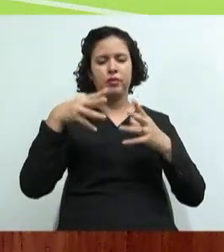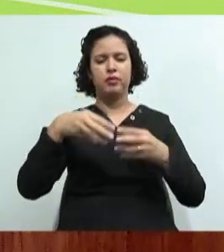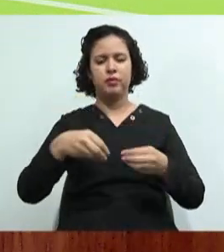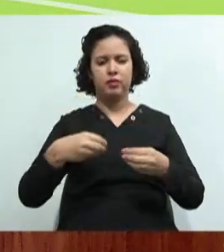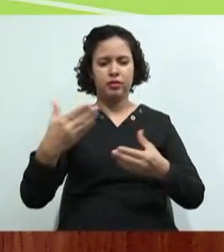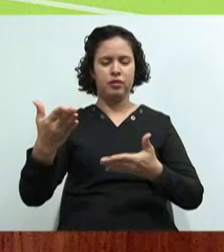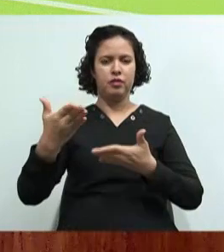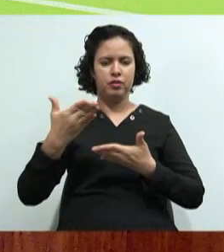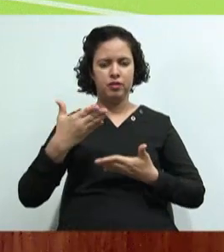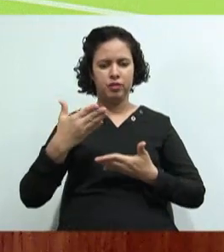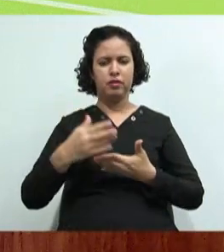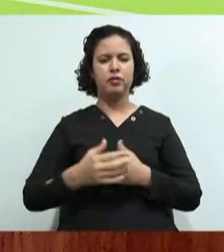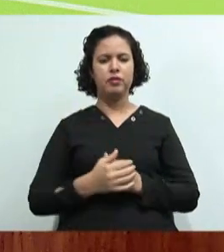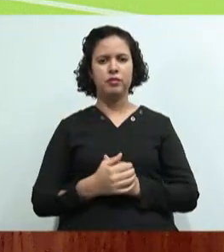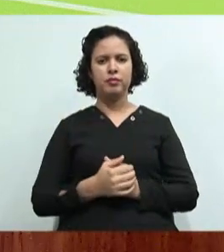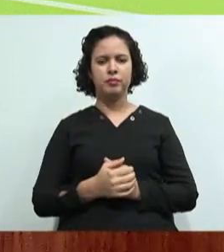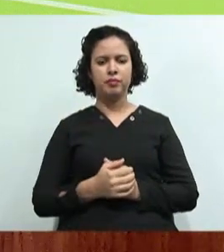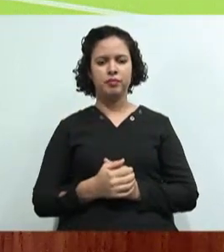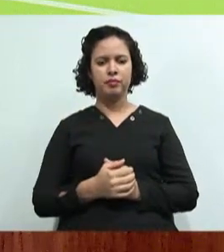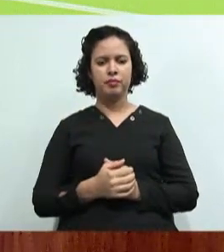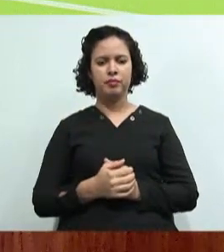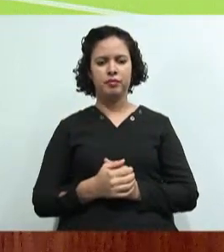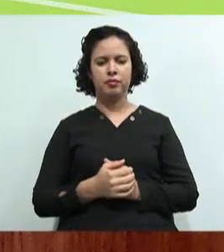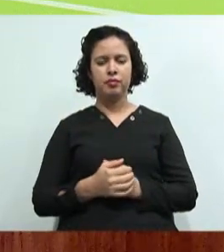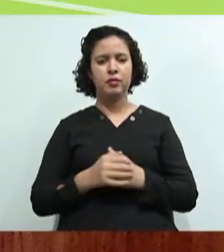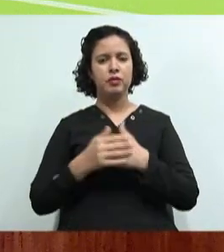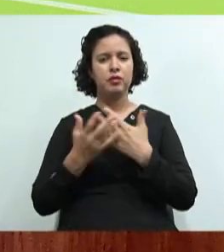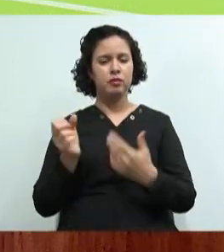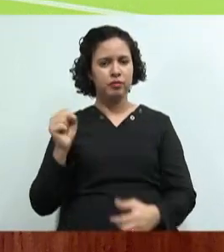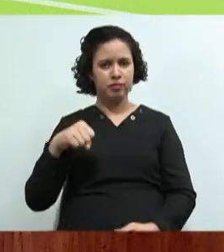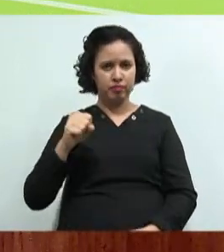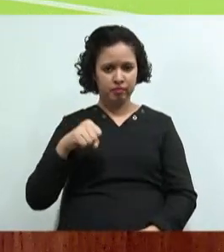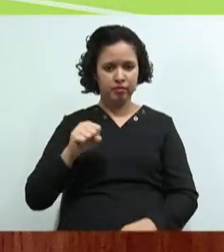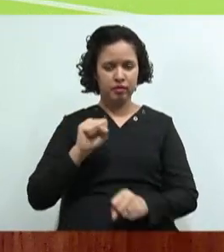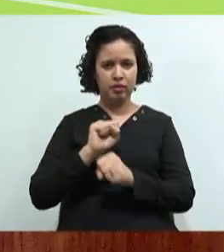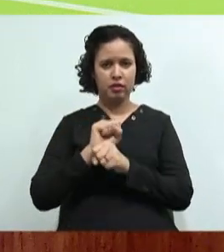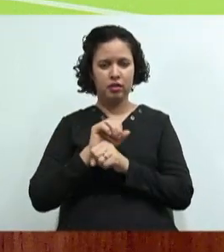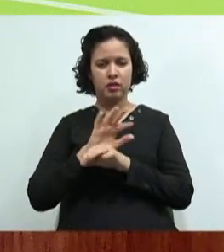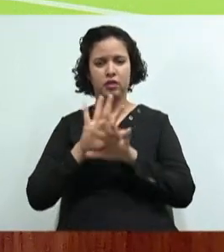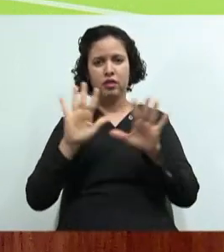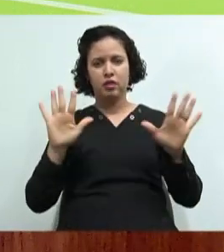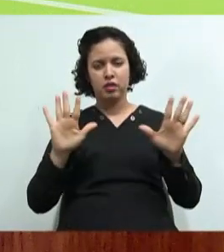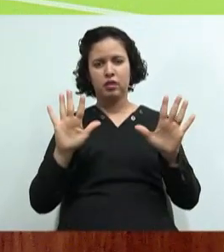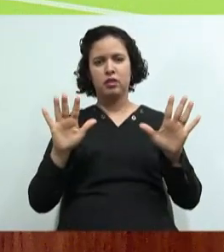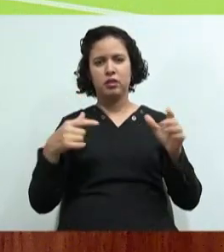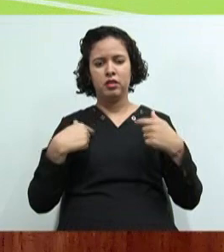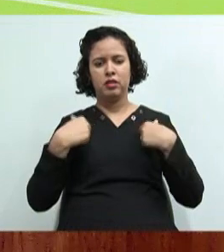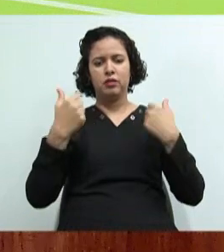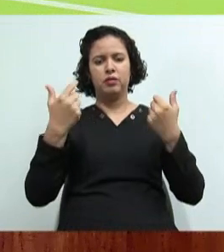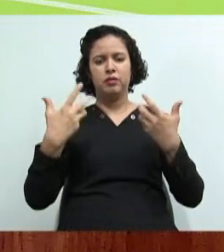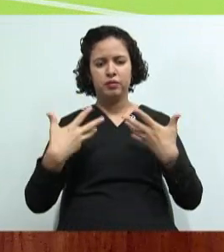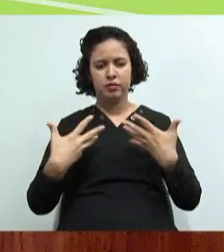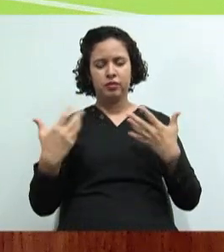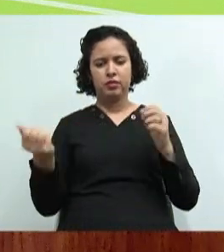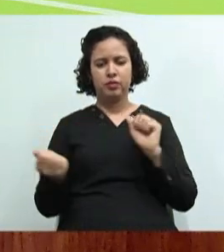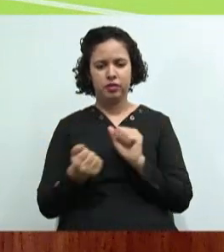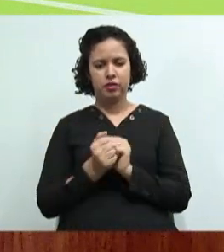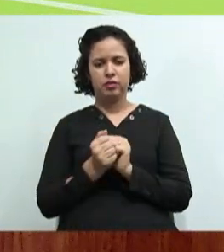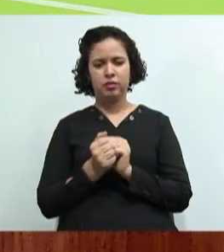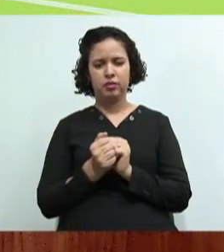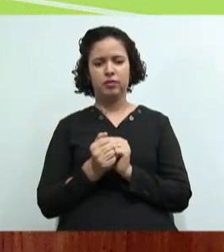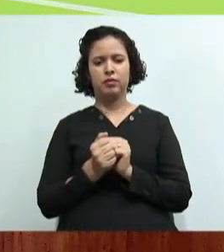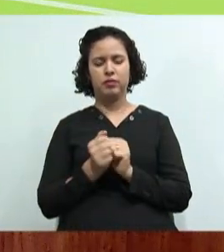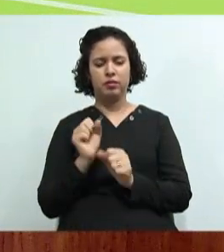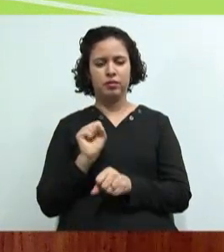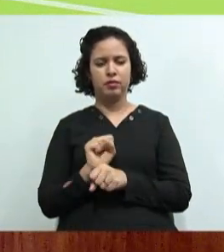pela contribuição, tá? E realmente, explicação do professor muito clara, né, pessoal? Eu estou aqui ligadinho com vocês,